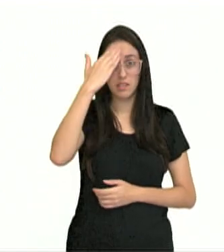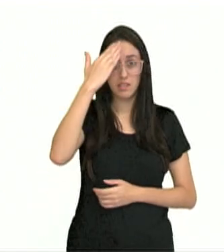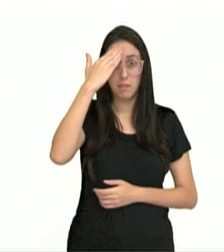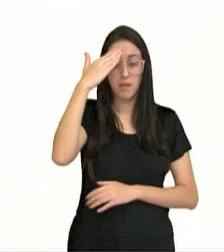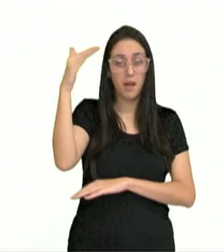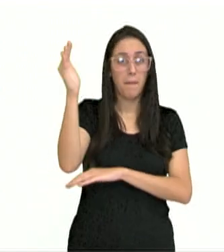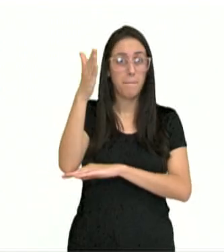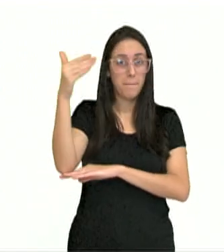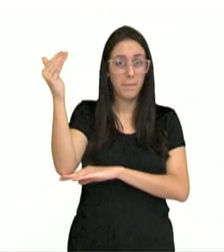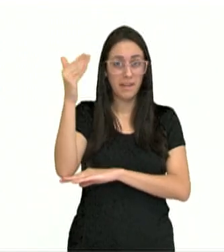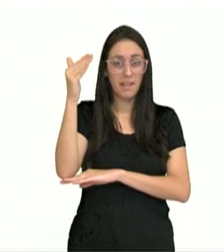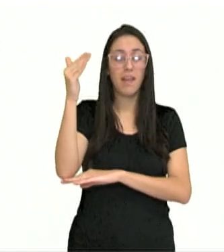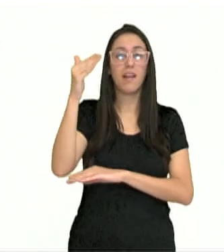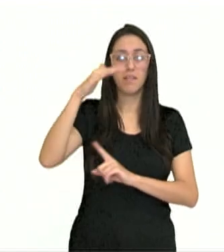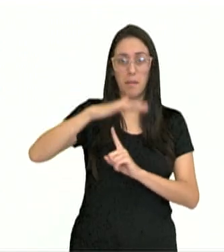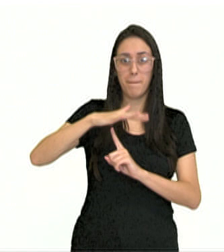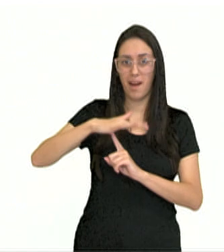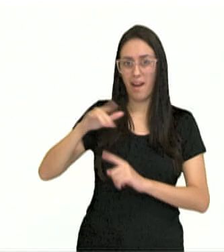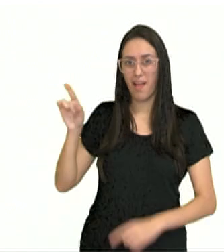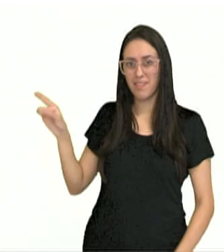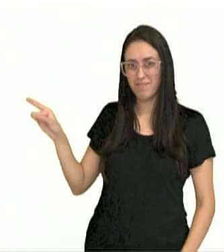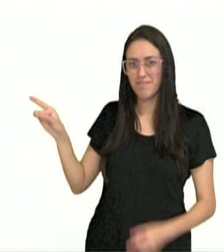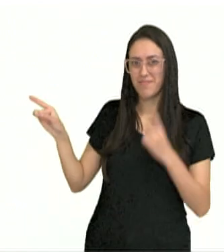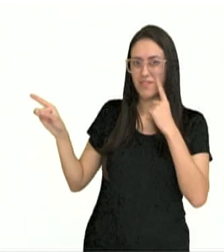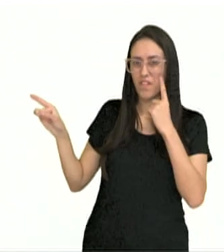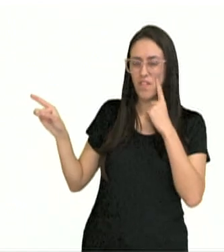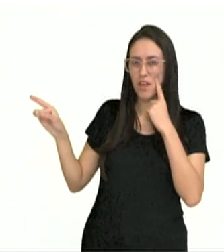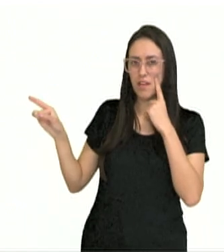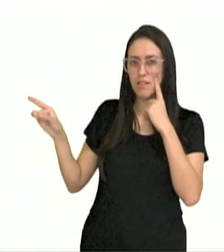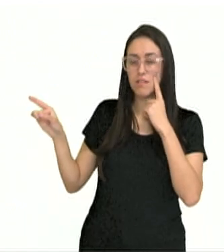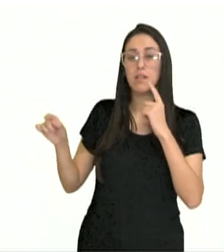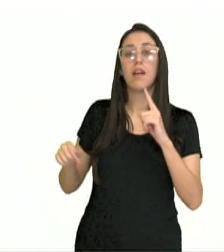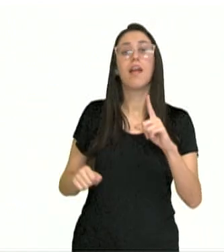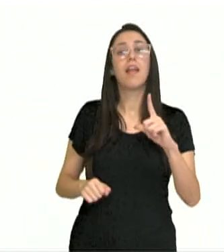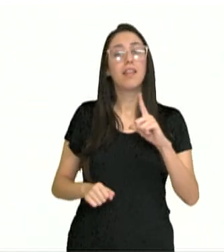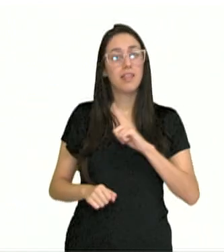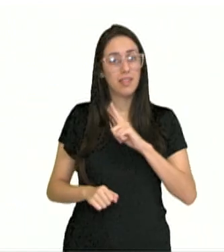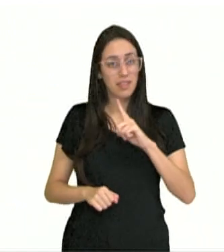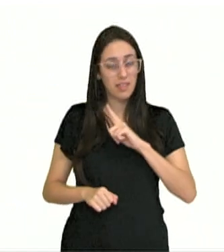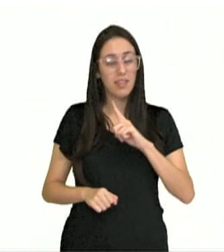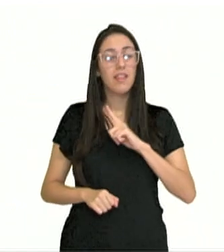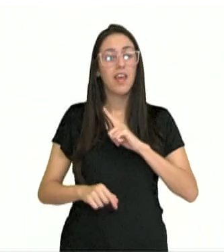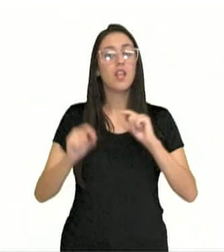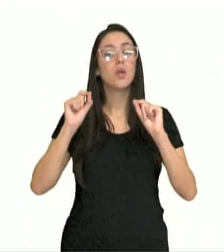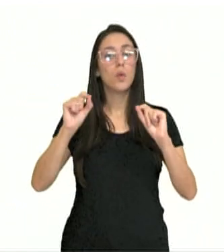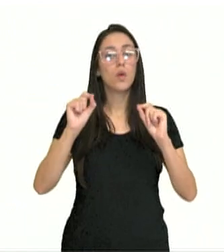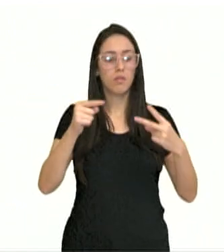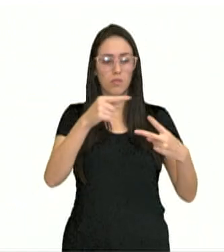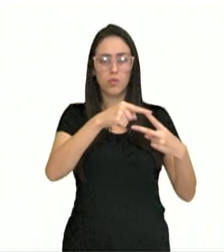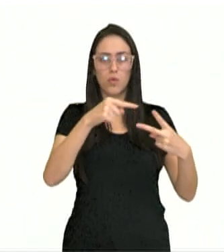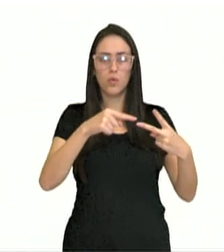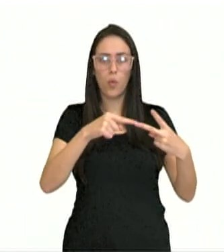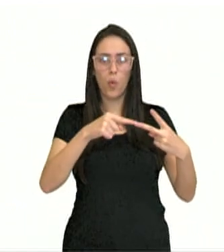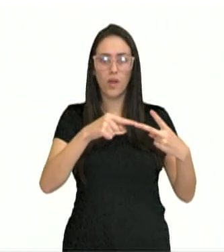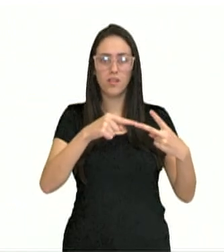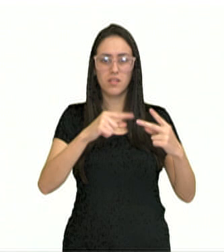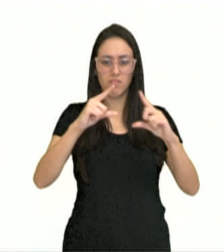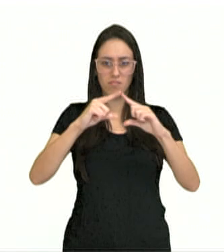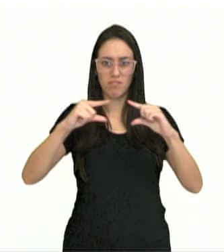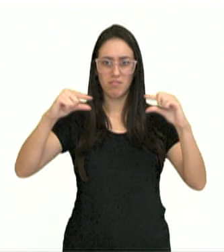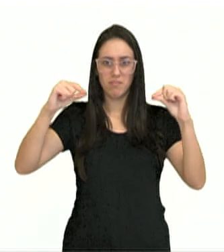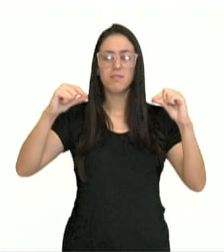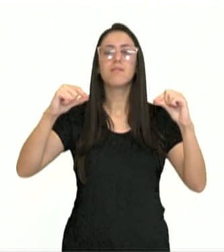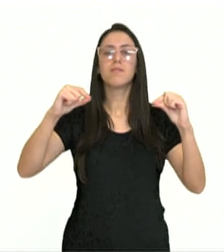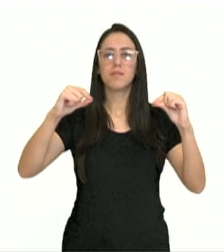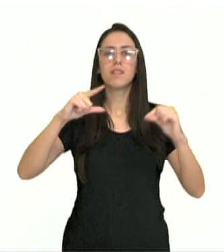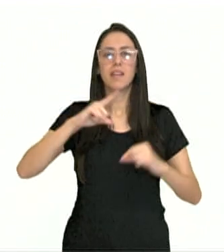do nosso estado, ou seja, na bandeira do Paraná, nós encontramos 2 raminhos, um ramo de pinheiro